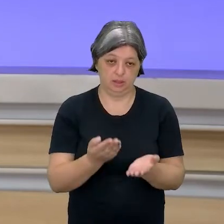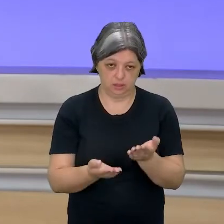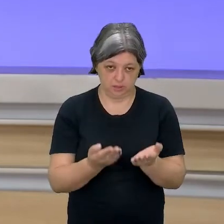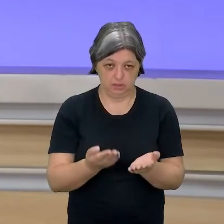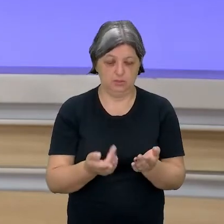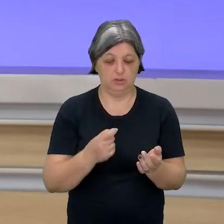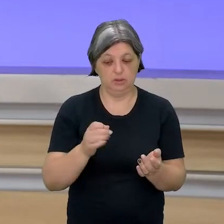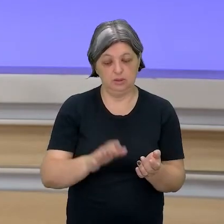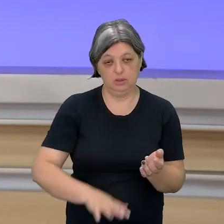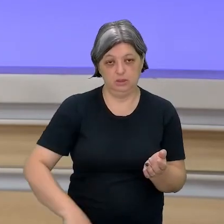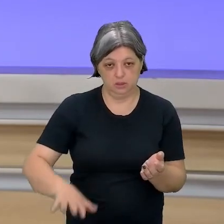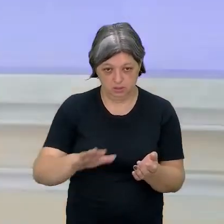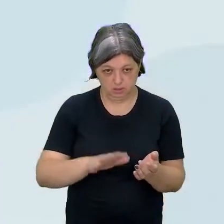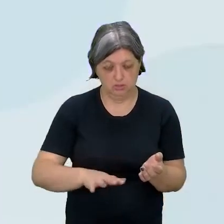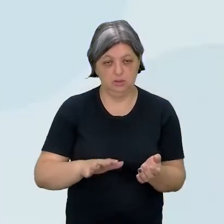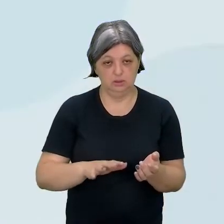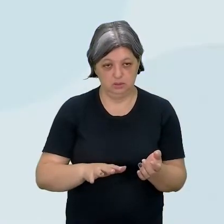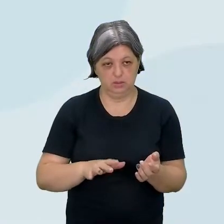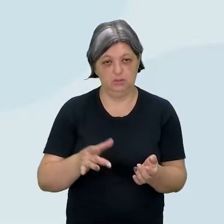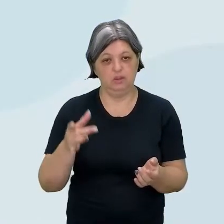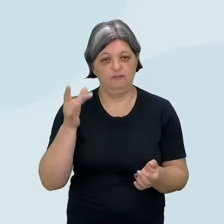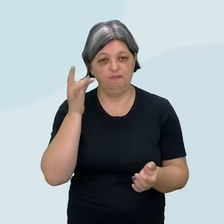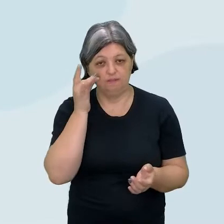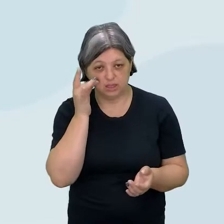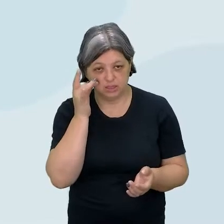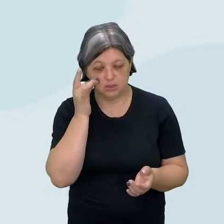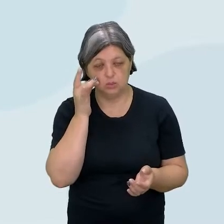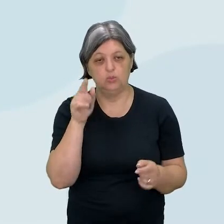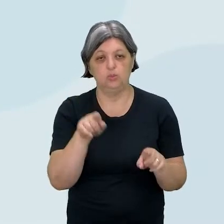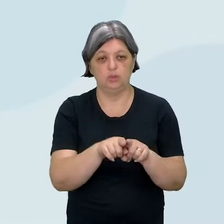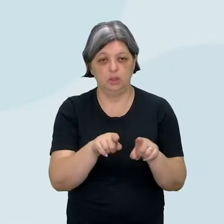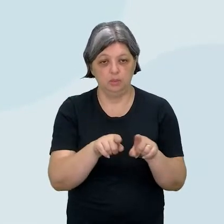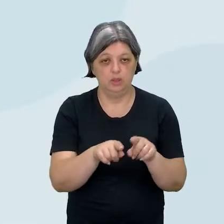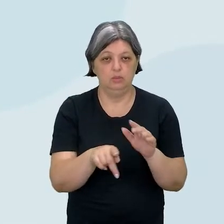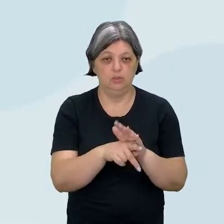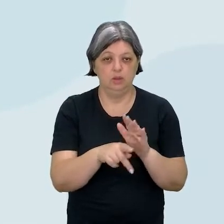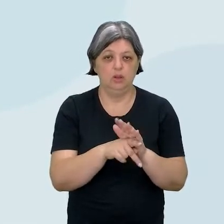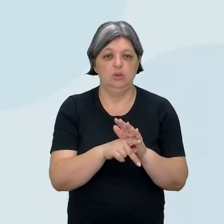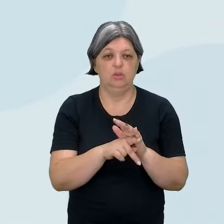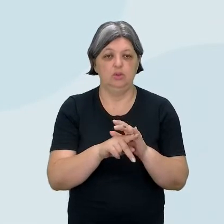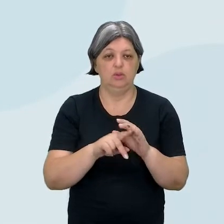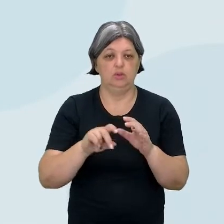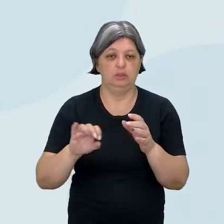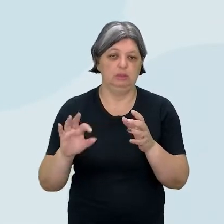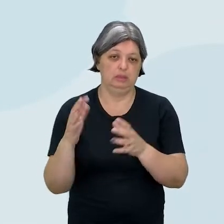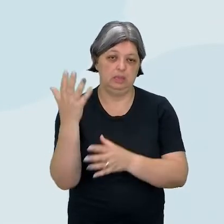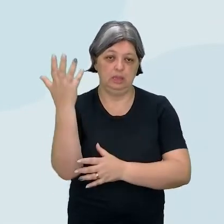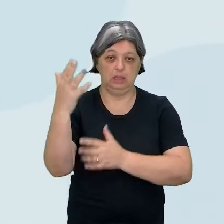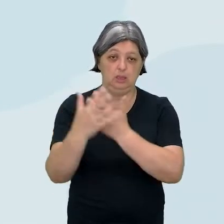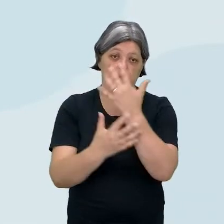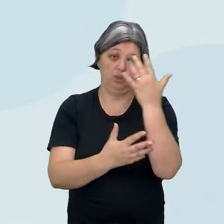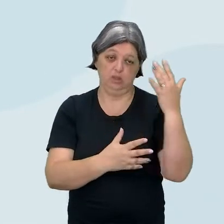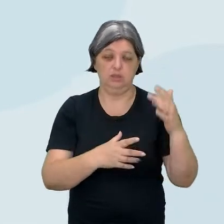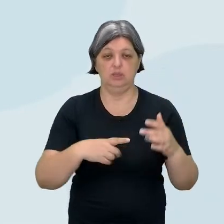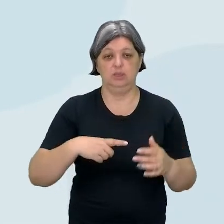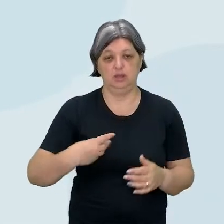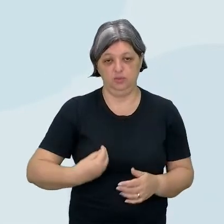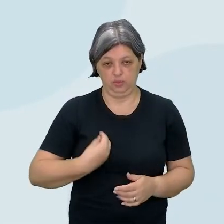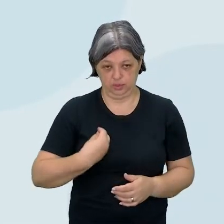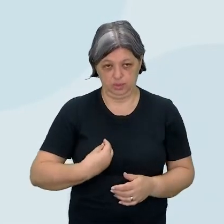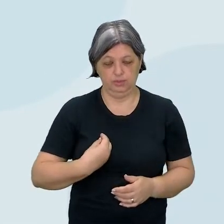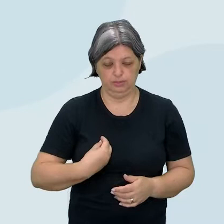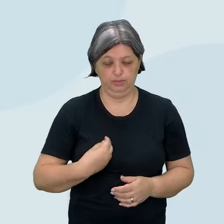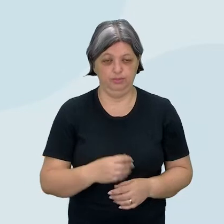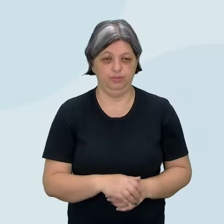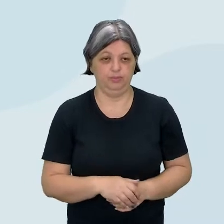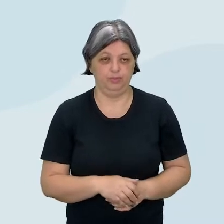equilíbrio do ambiente físico com o ambiente biótico, né, com aquele que apresenta vida. Então, nesse caso,